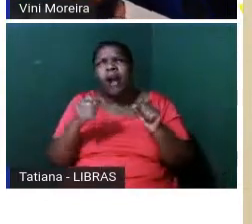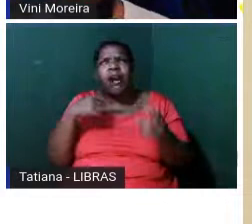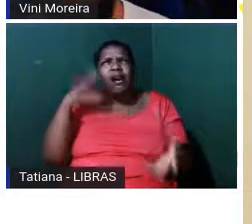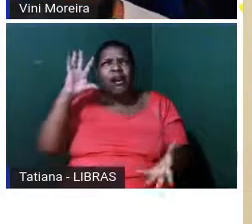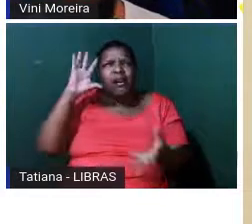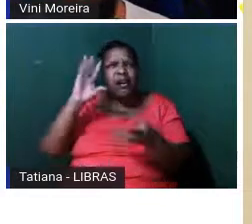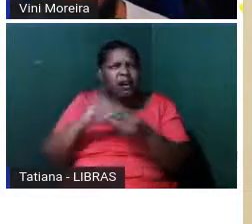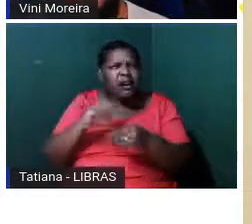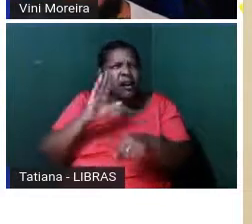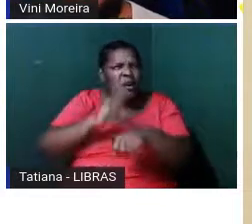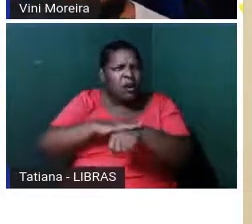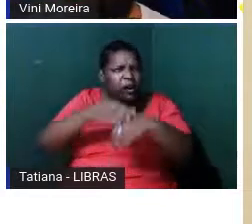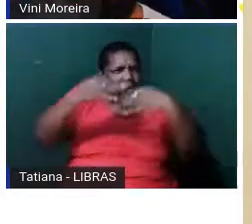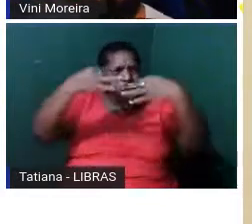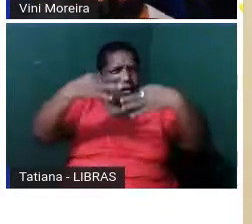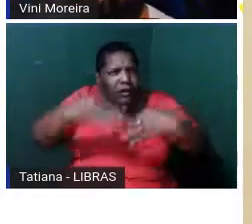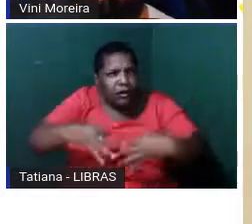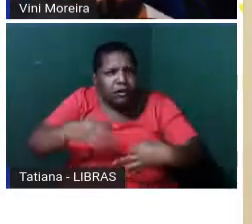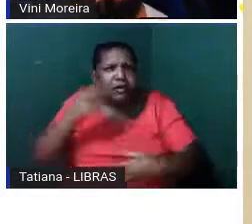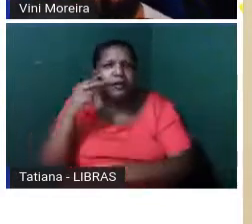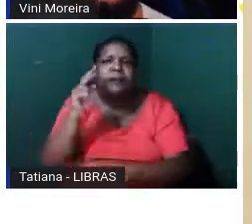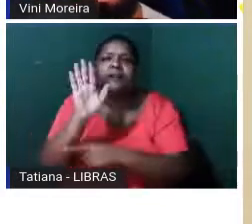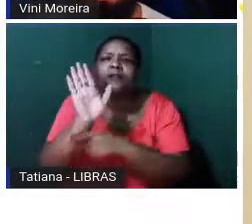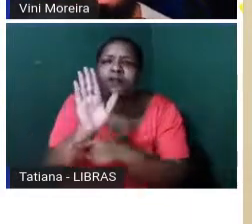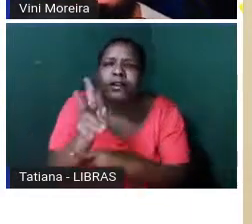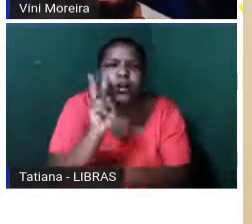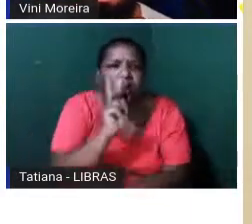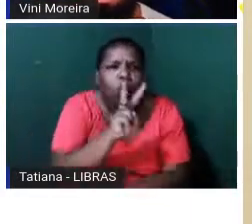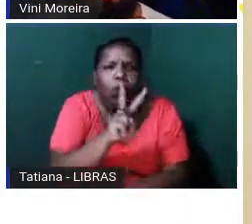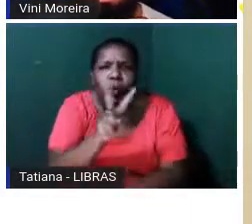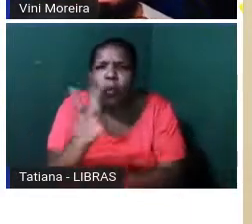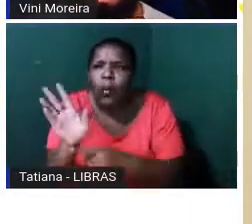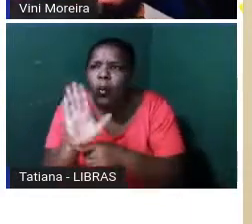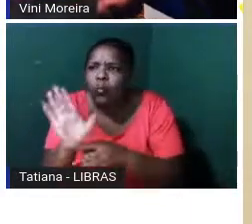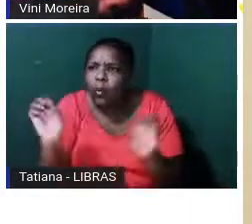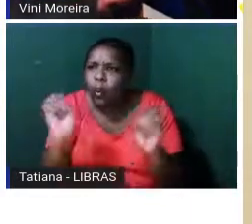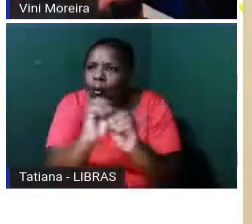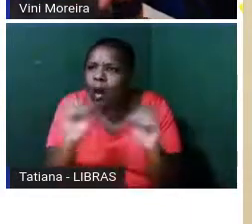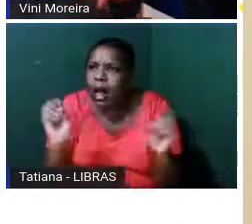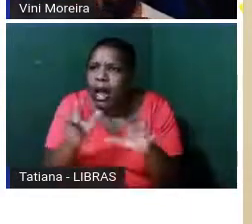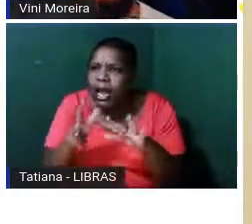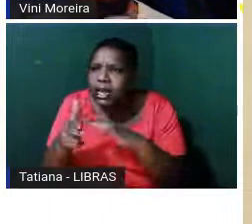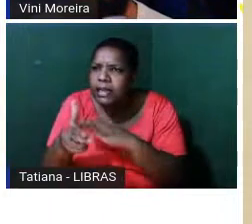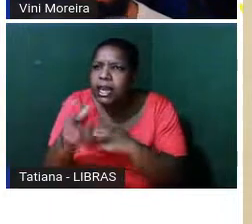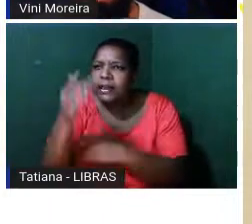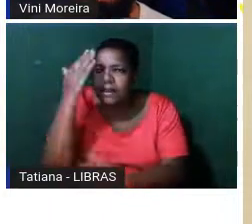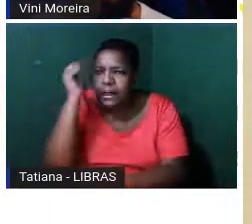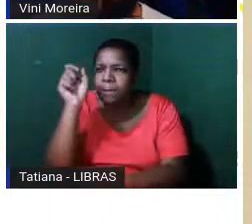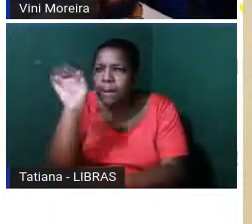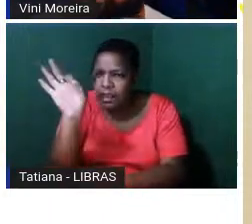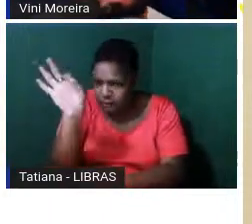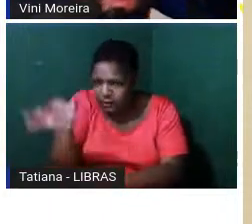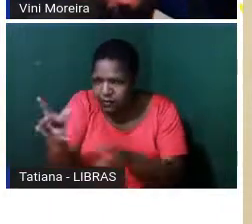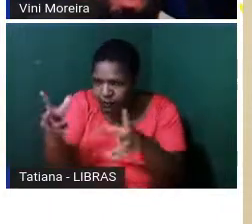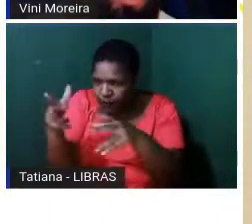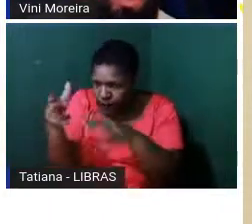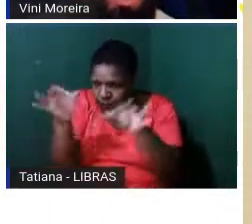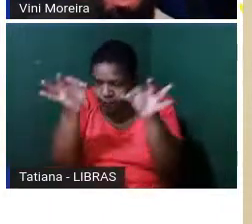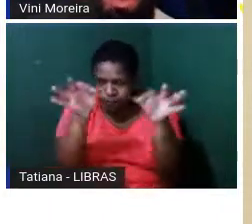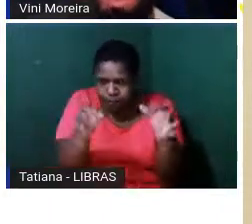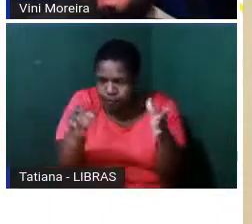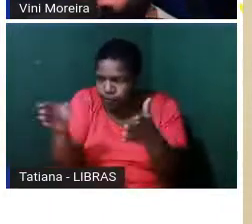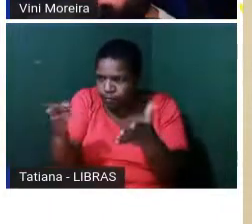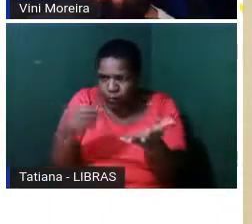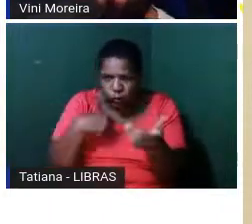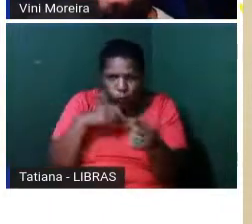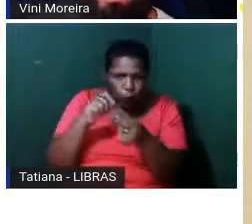noção do tempo do corte é assistir o vídeo sem edição e sabe aonde você vai cortar saber o que que